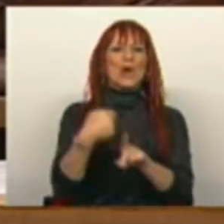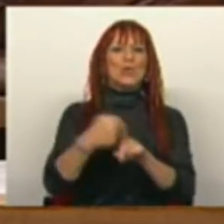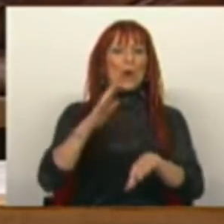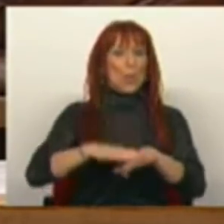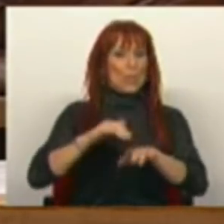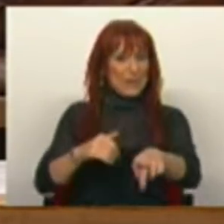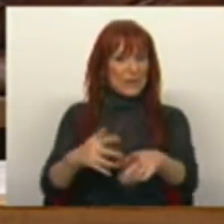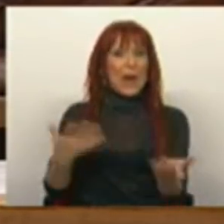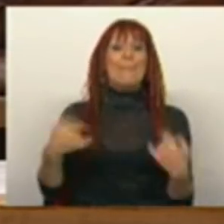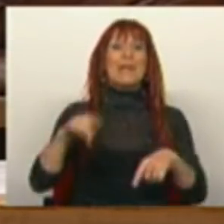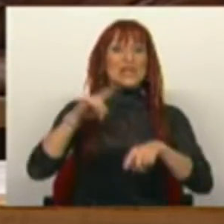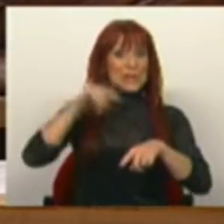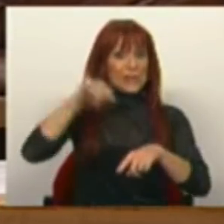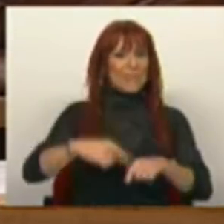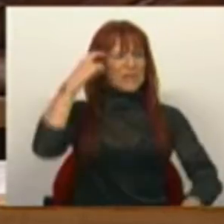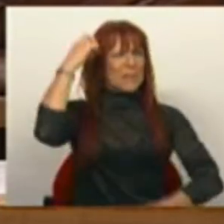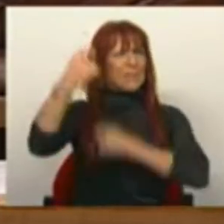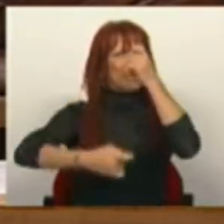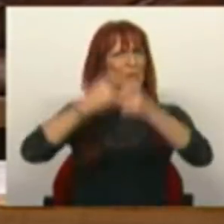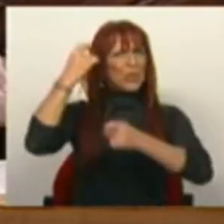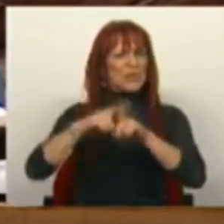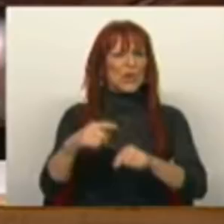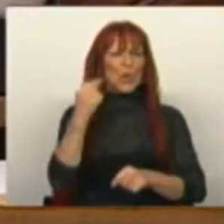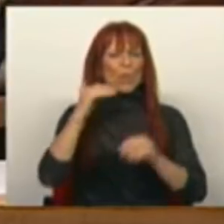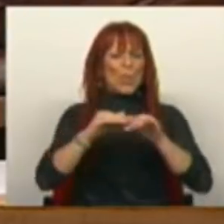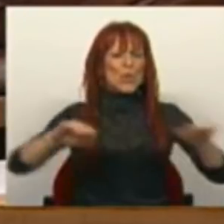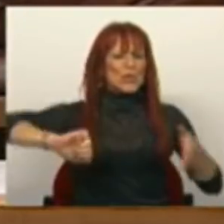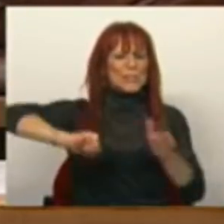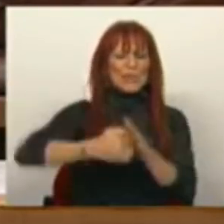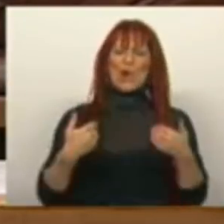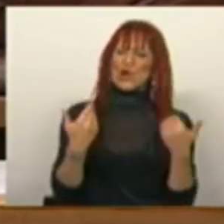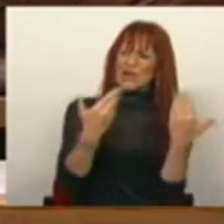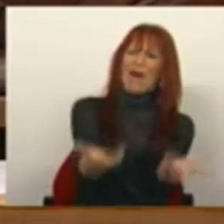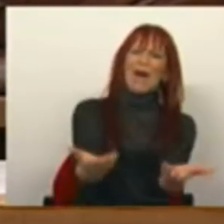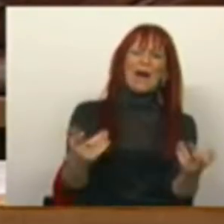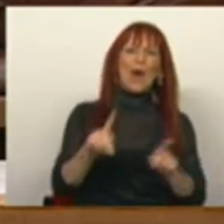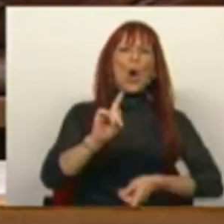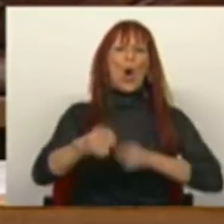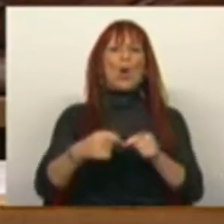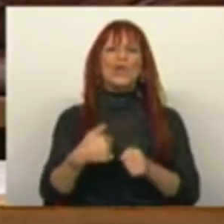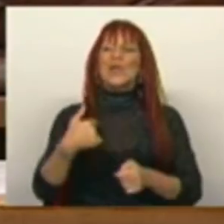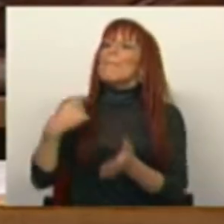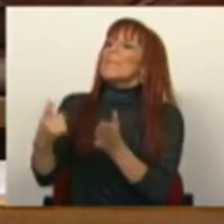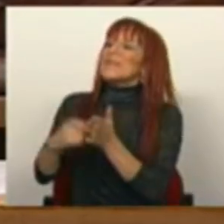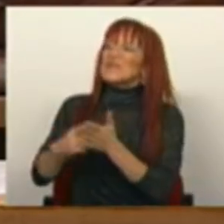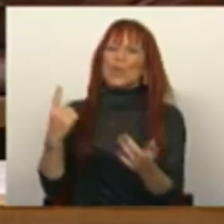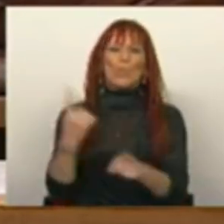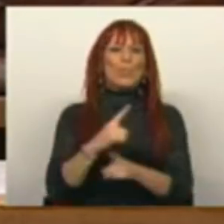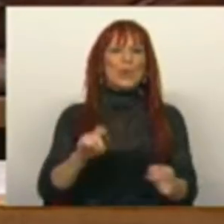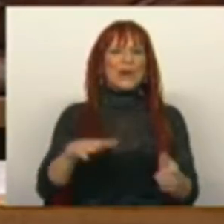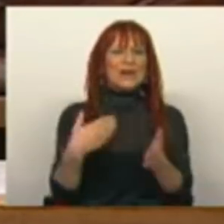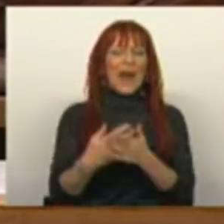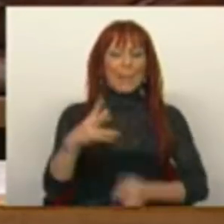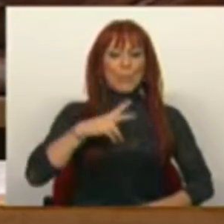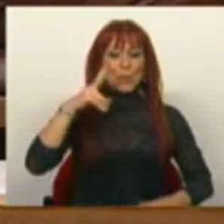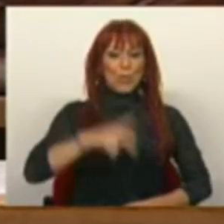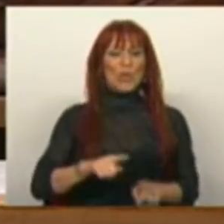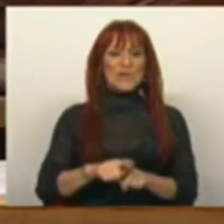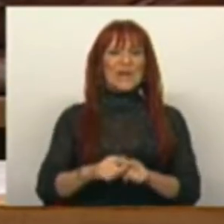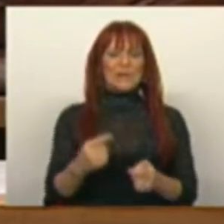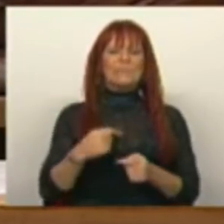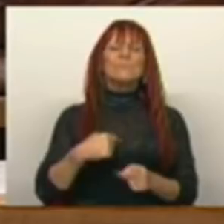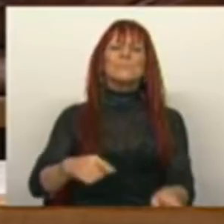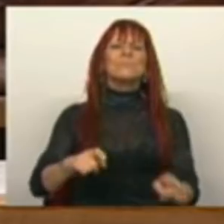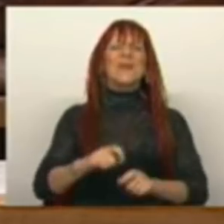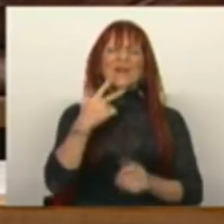isso. Mas é tempo de refletir o estado de emergência que temos e aquele que precisamos para colocar Portugal na senda